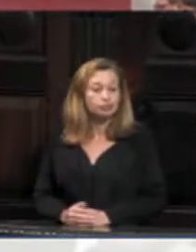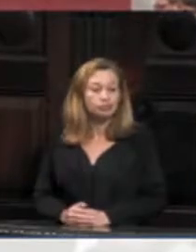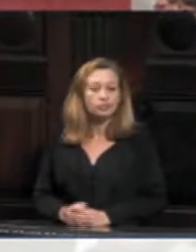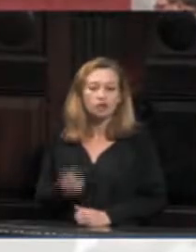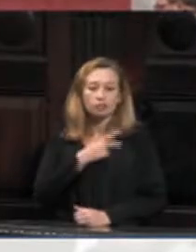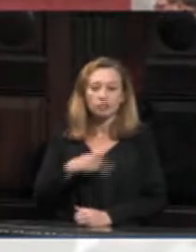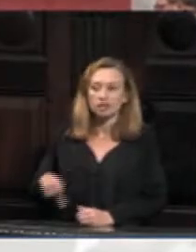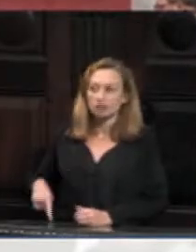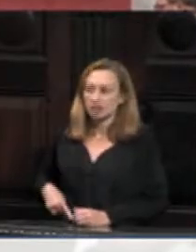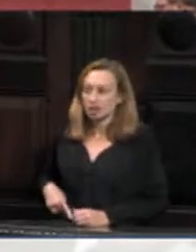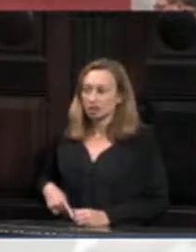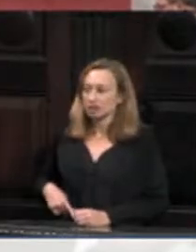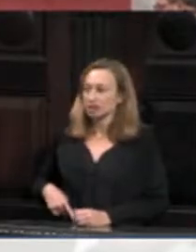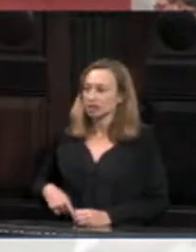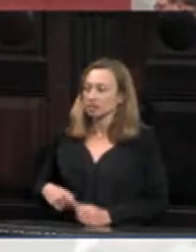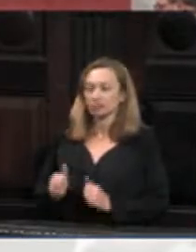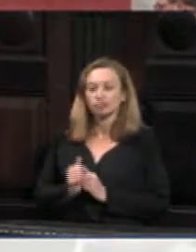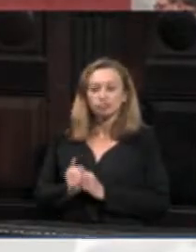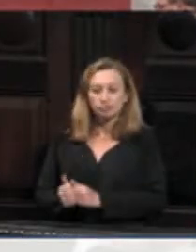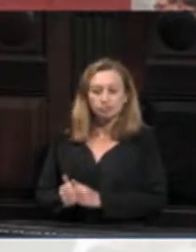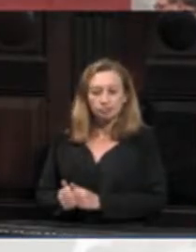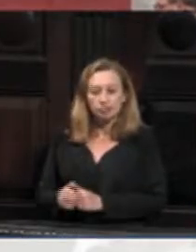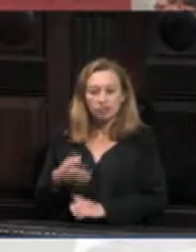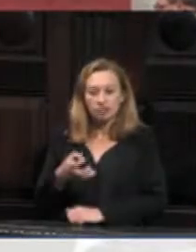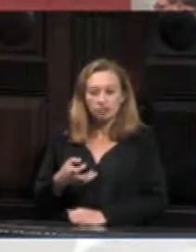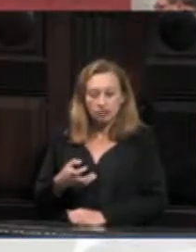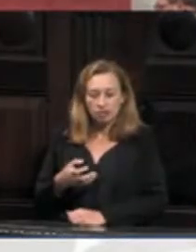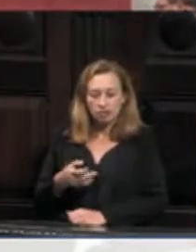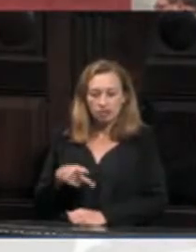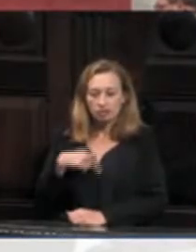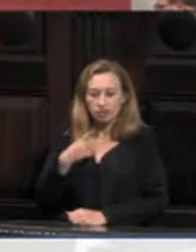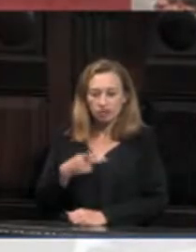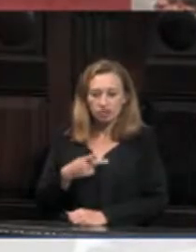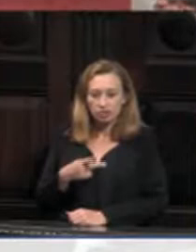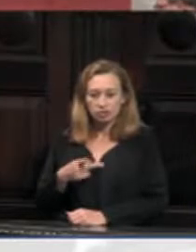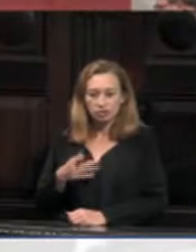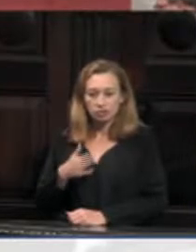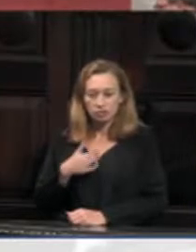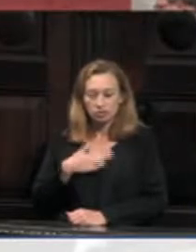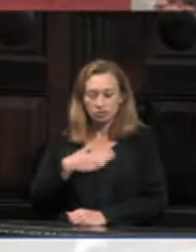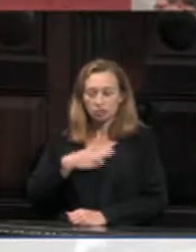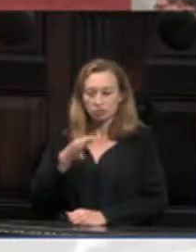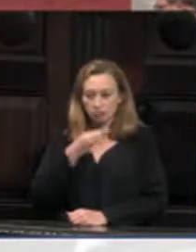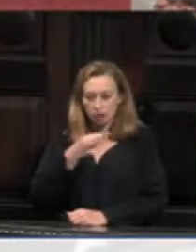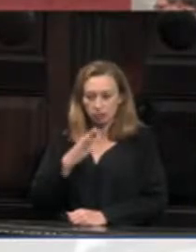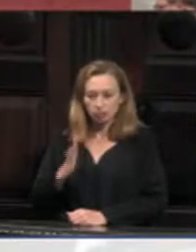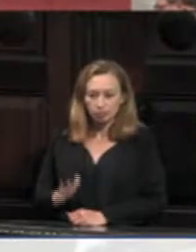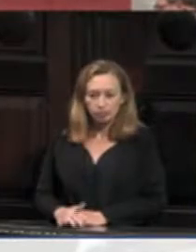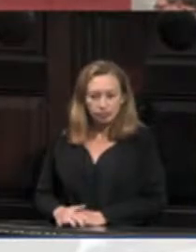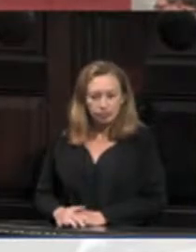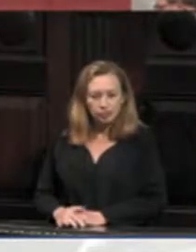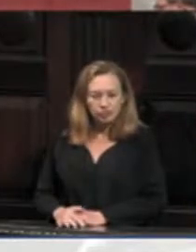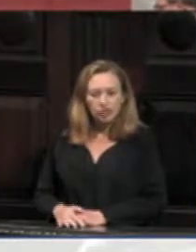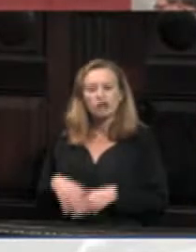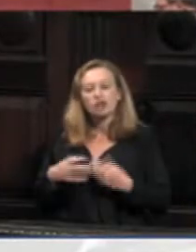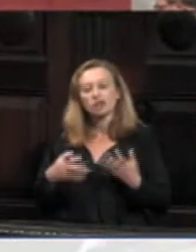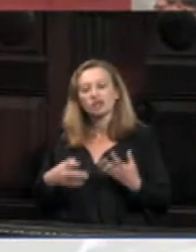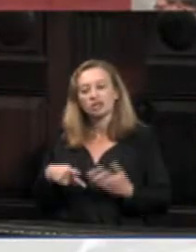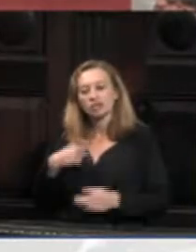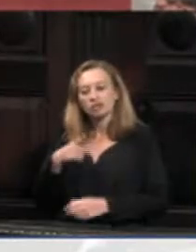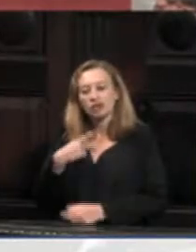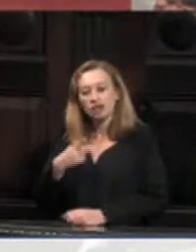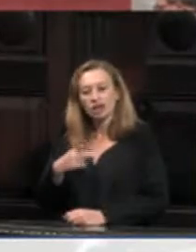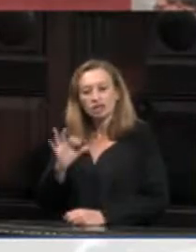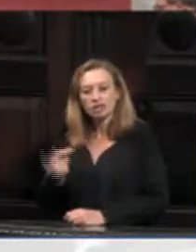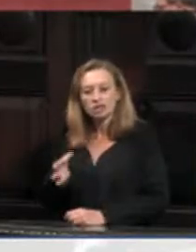presidente, eu queria... Para emitir parecer... Antes de emitir parecer, eu queria ratificar o meu parecer. Por favor, deputado. Eu queria deixar claro, então, que no